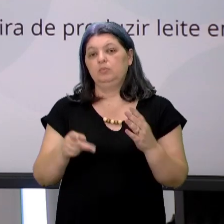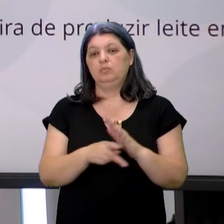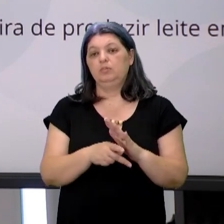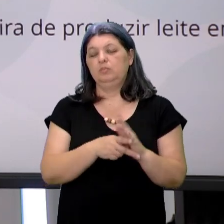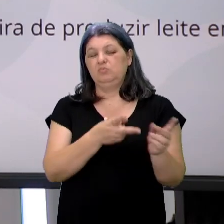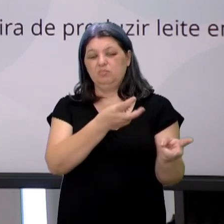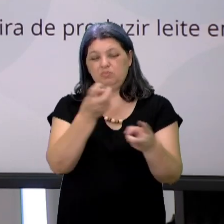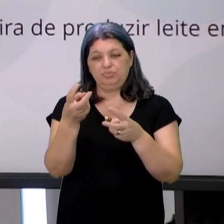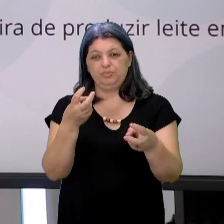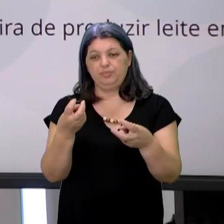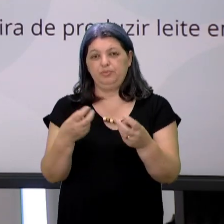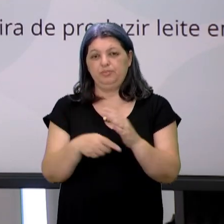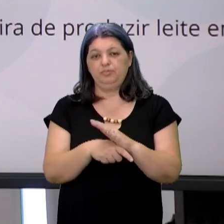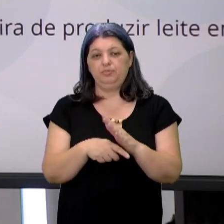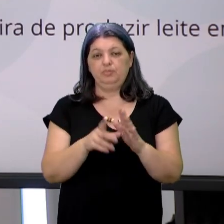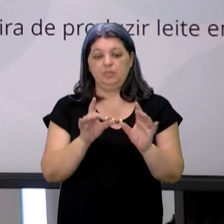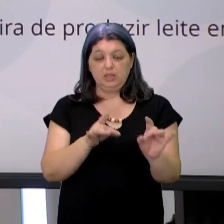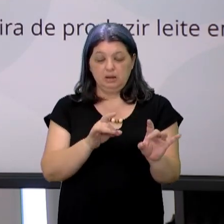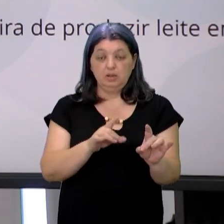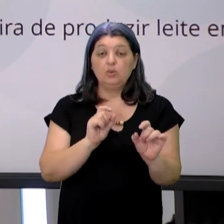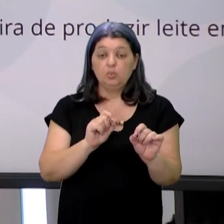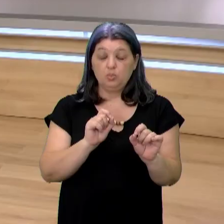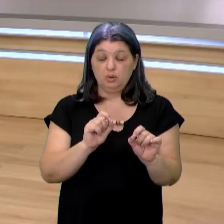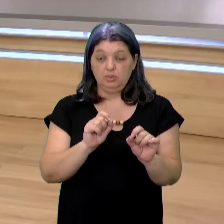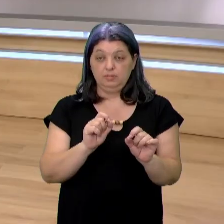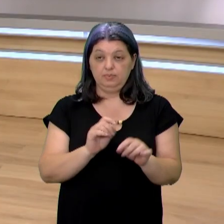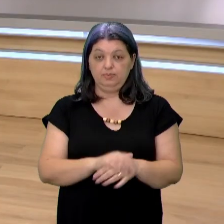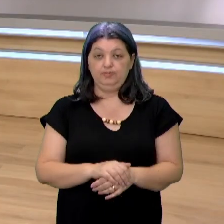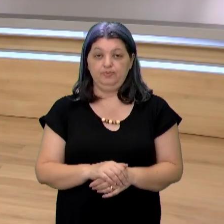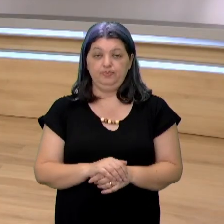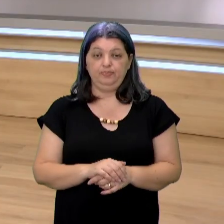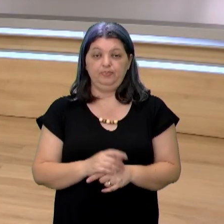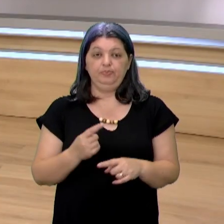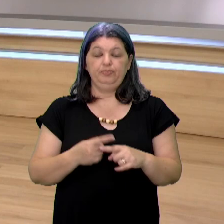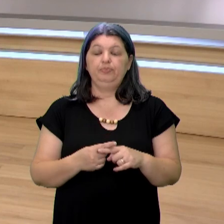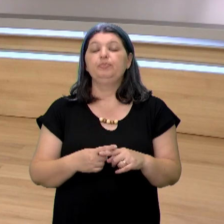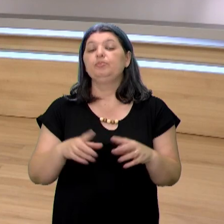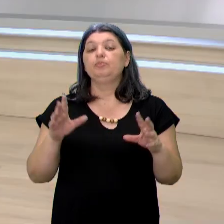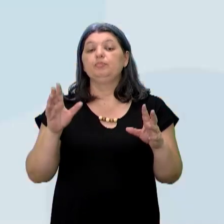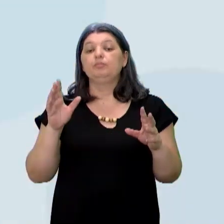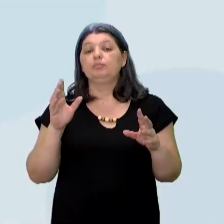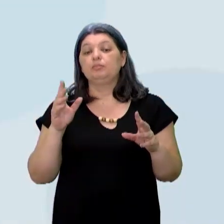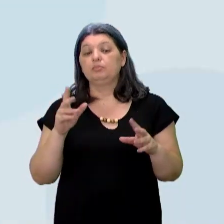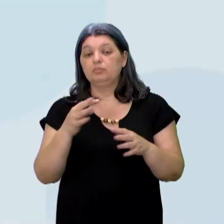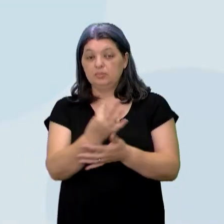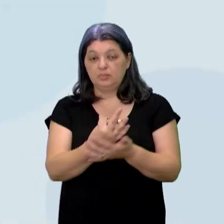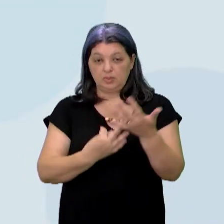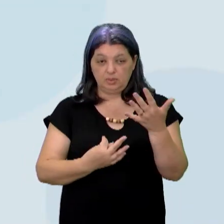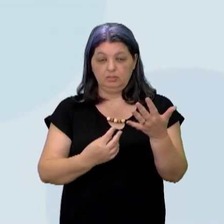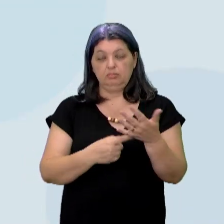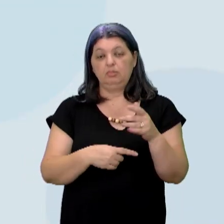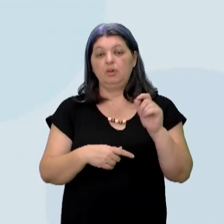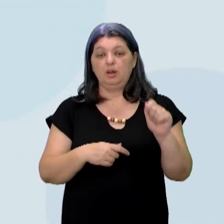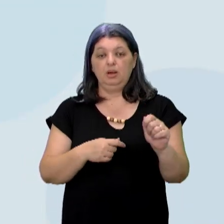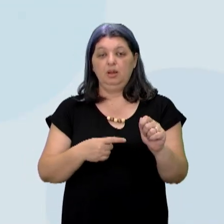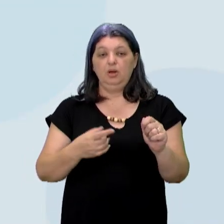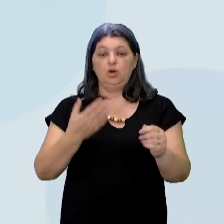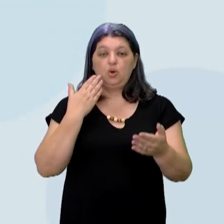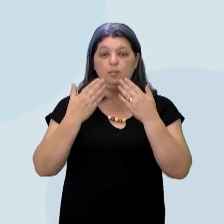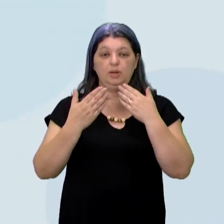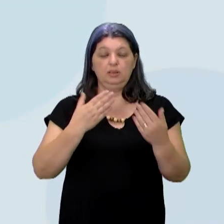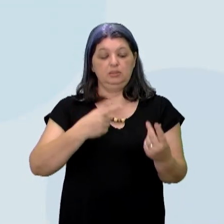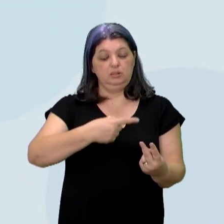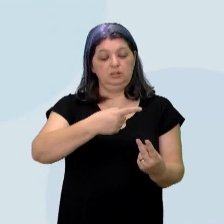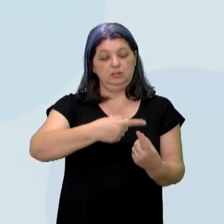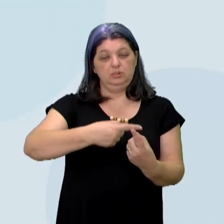seja, especificamente esse texto fala sobre o quê? Aí tá lá, esse texto fala sobre a comparação entre os tipos